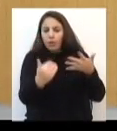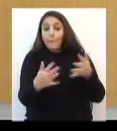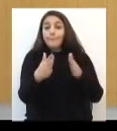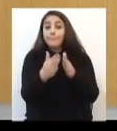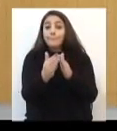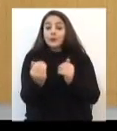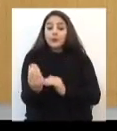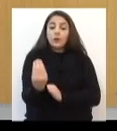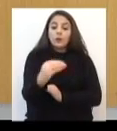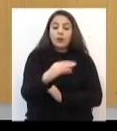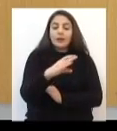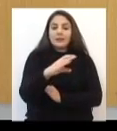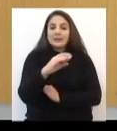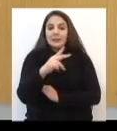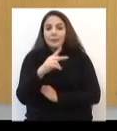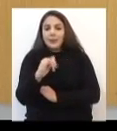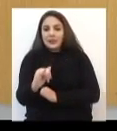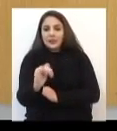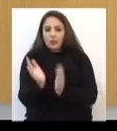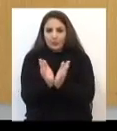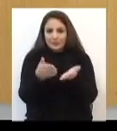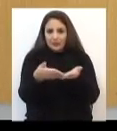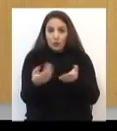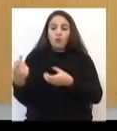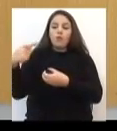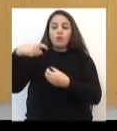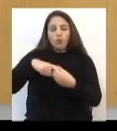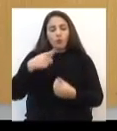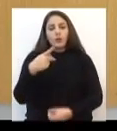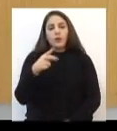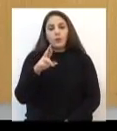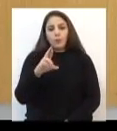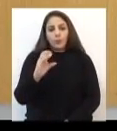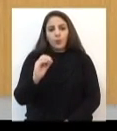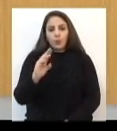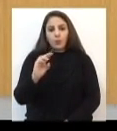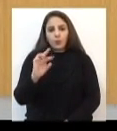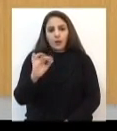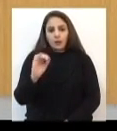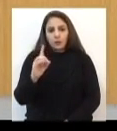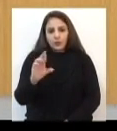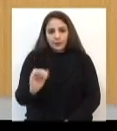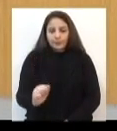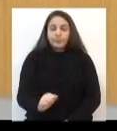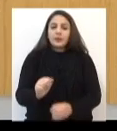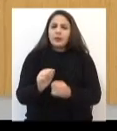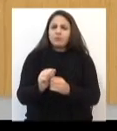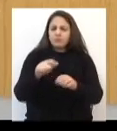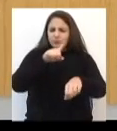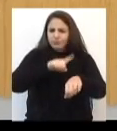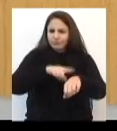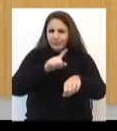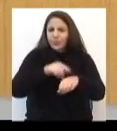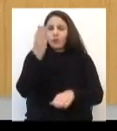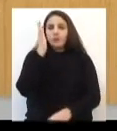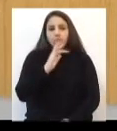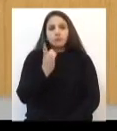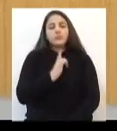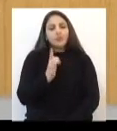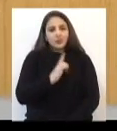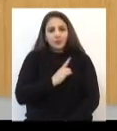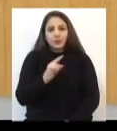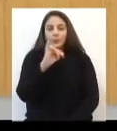de instauração da CPI retorna para a Procuradoria da Casa. O cenário nacional também teve